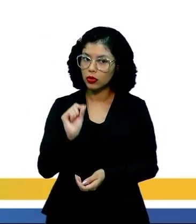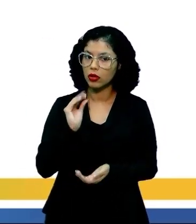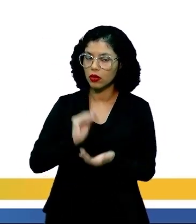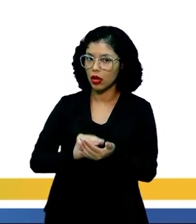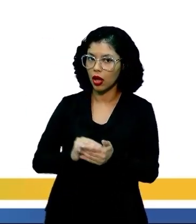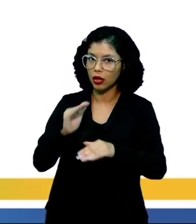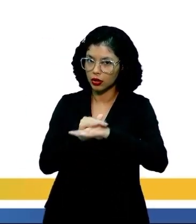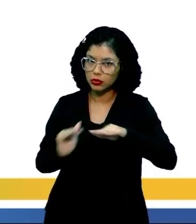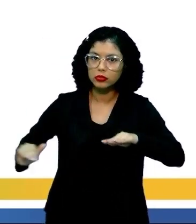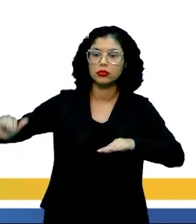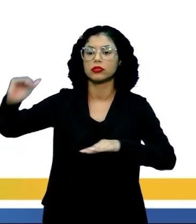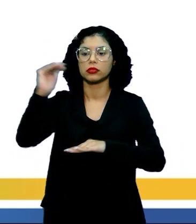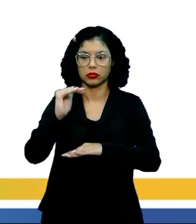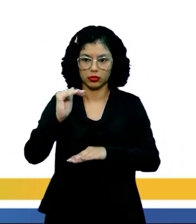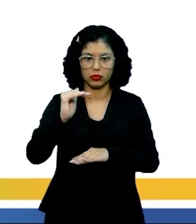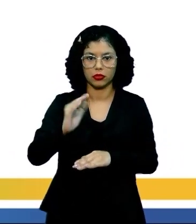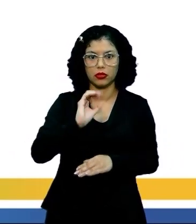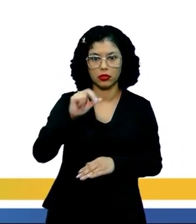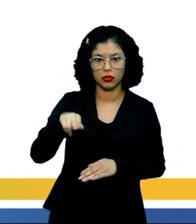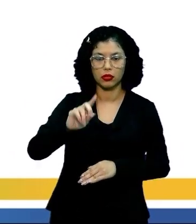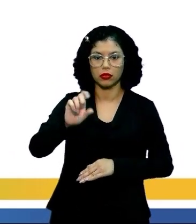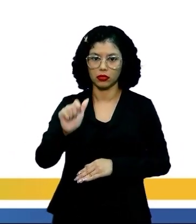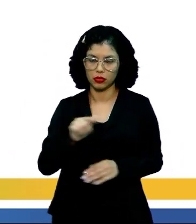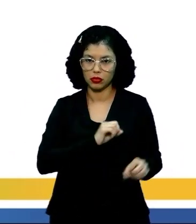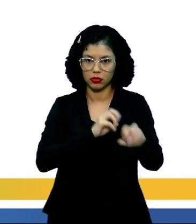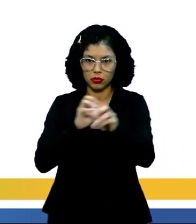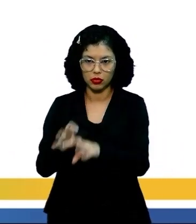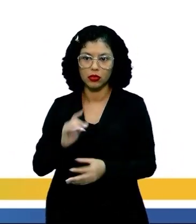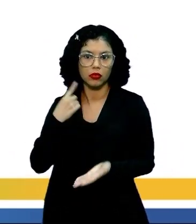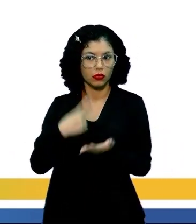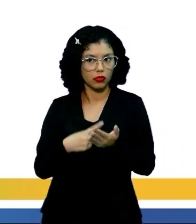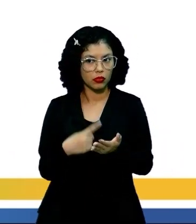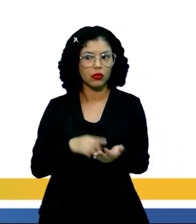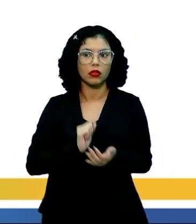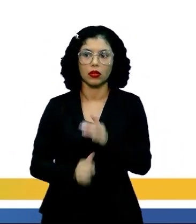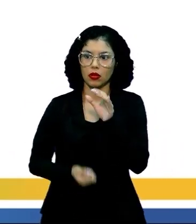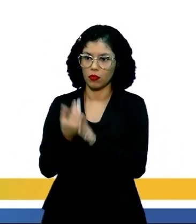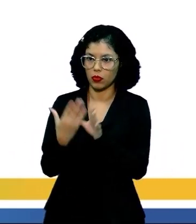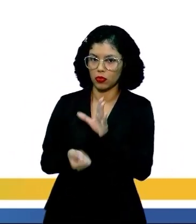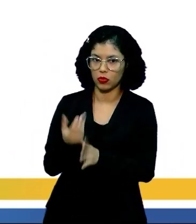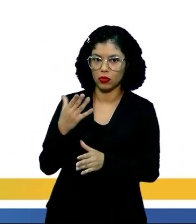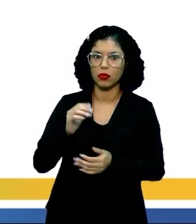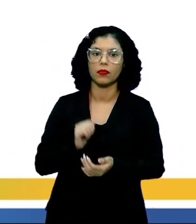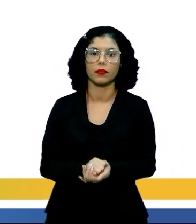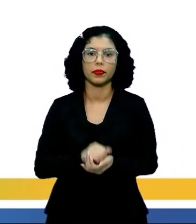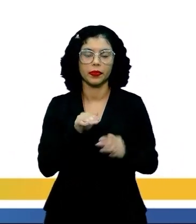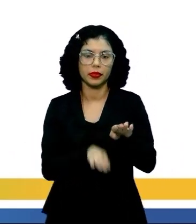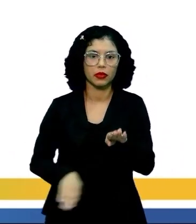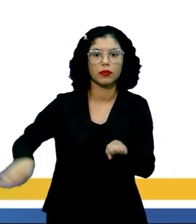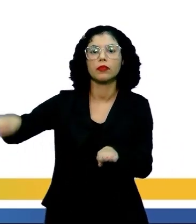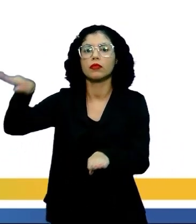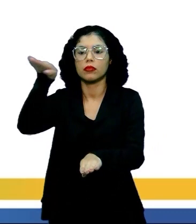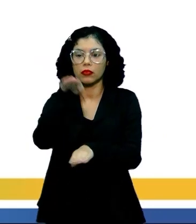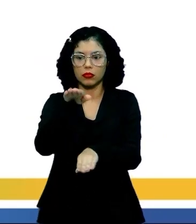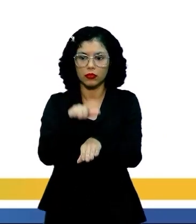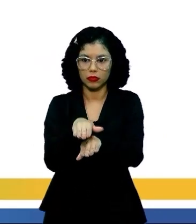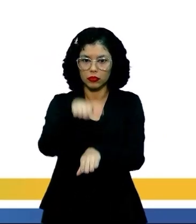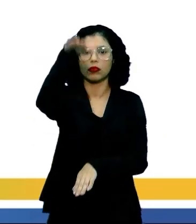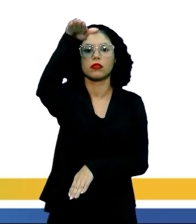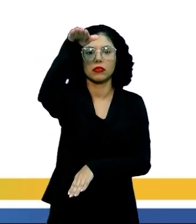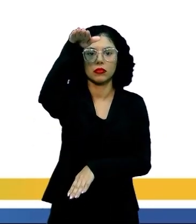produção dela às ONGs educacionais. Considera-se excedente de produção o que é